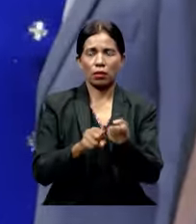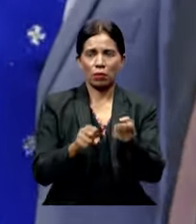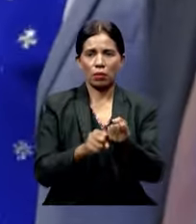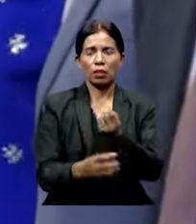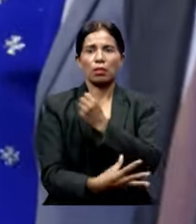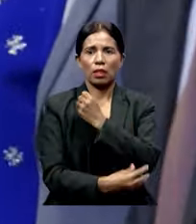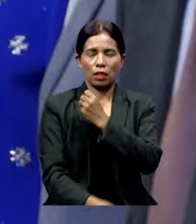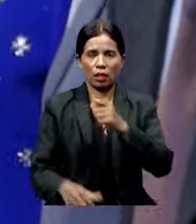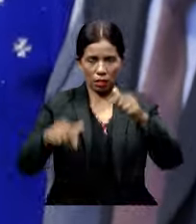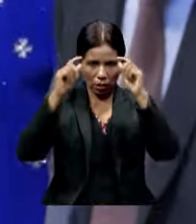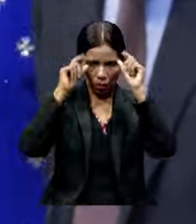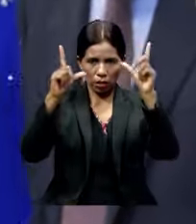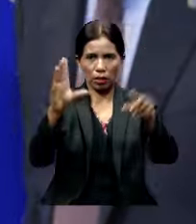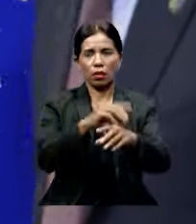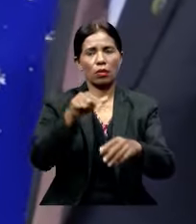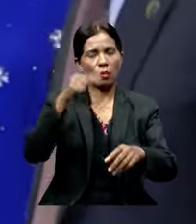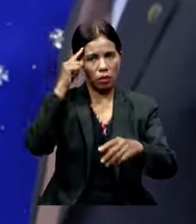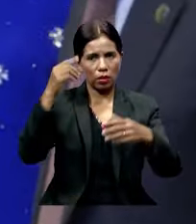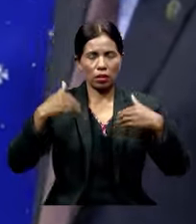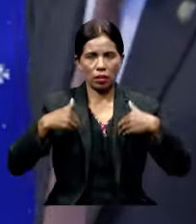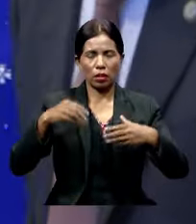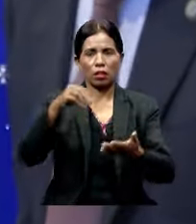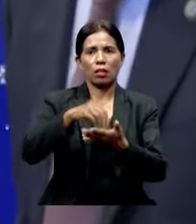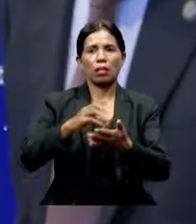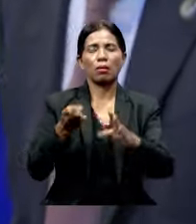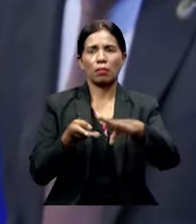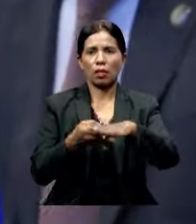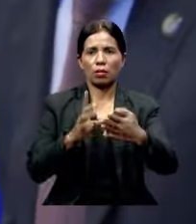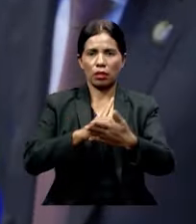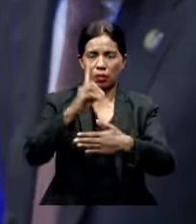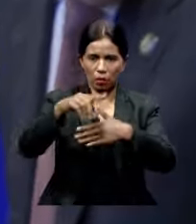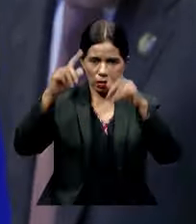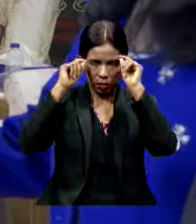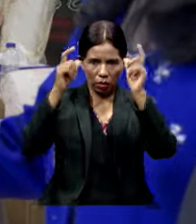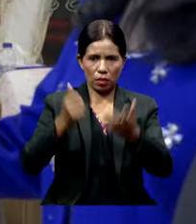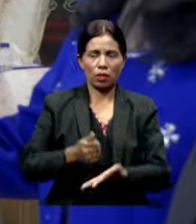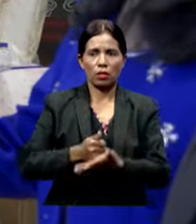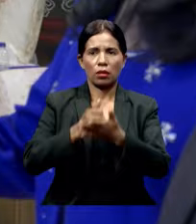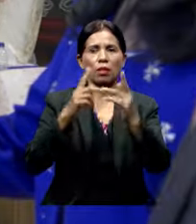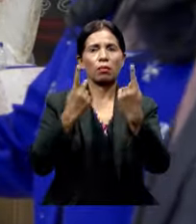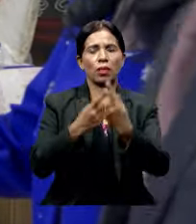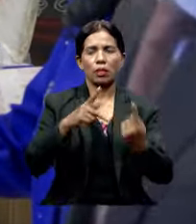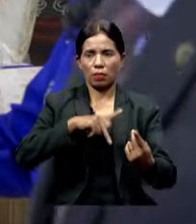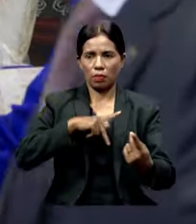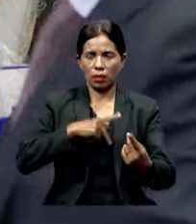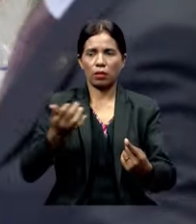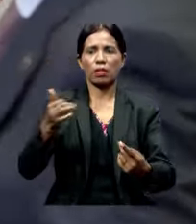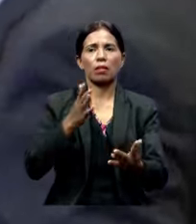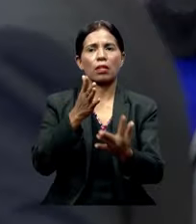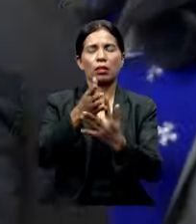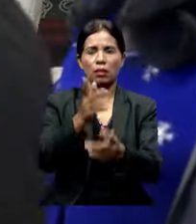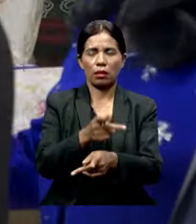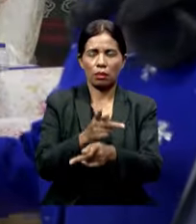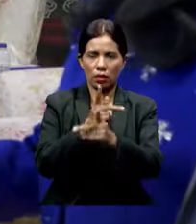ekonomiku rai larang mak governo ihanuing atu kria banku desenvolvimento Timor Leste o difasilita setor privado sira bela sesu kredito hojurus